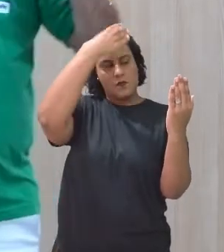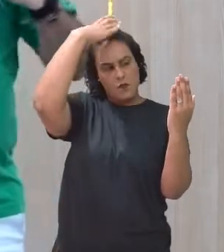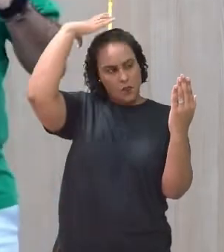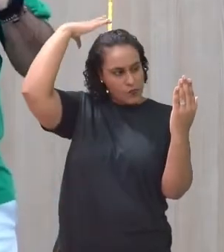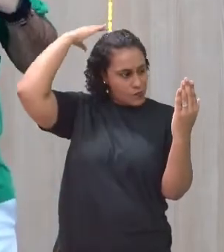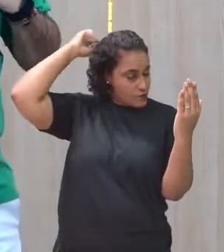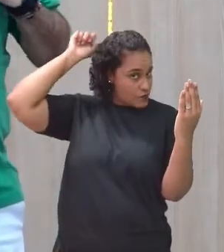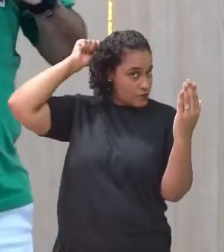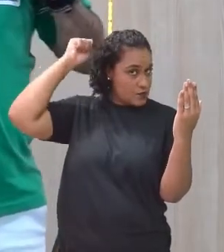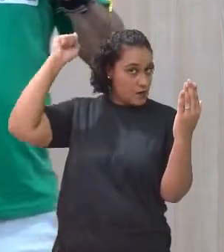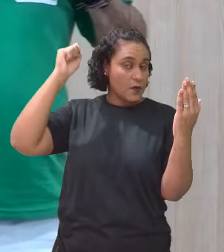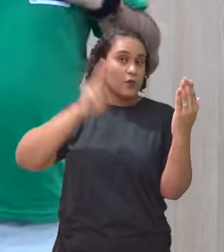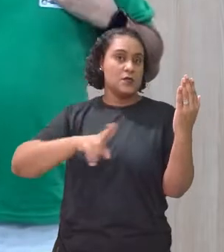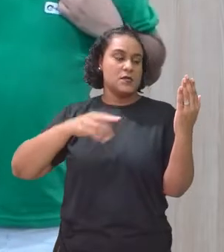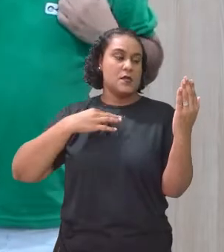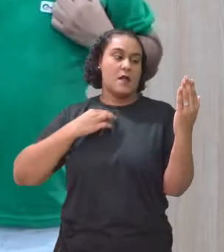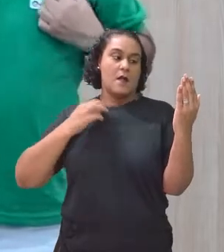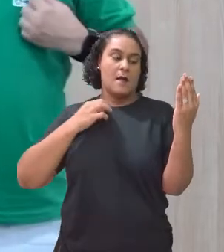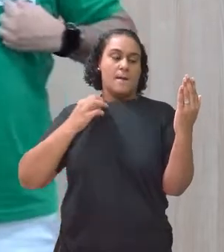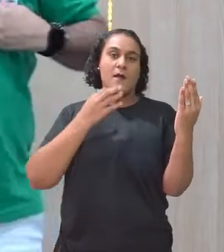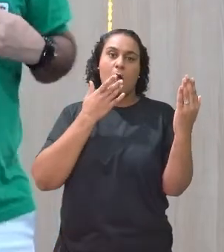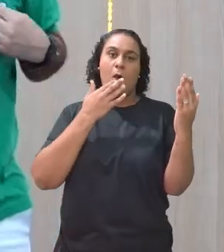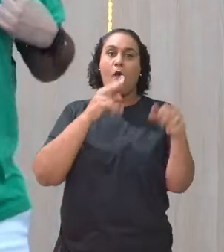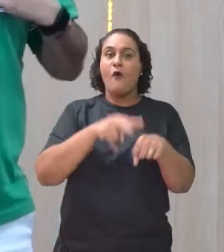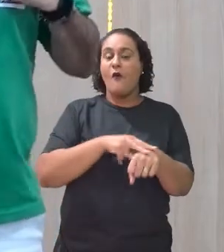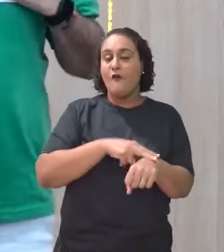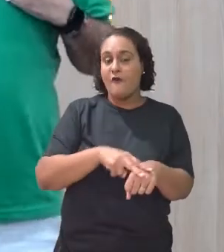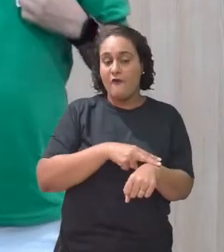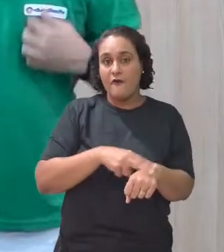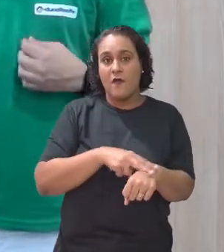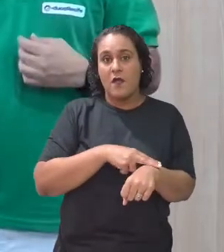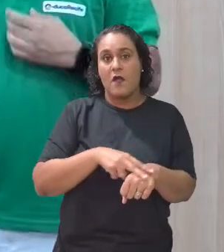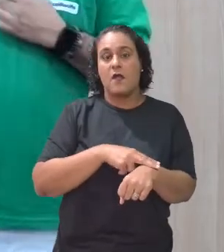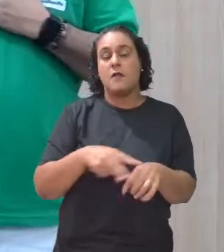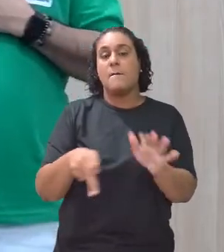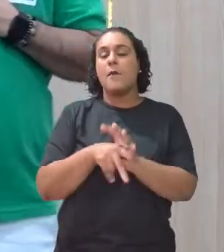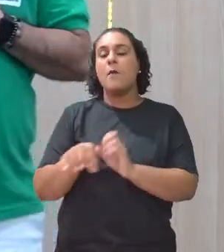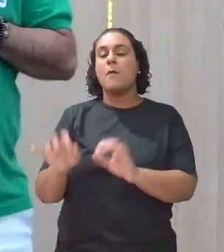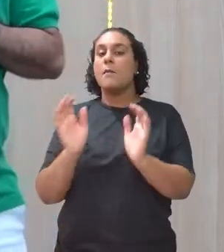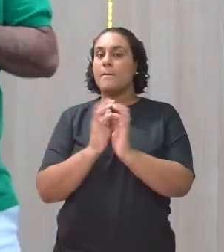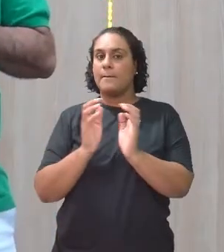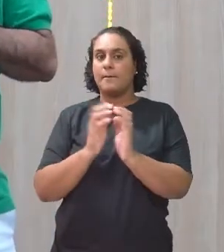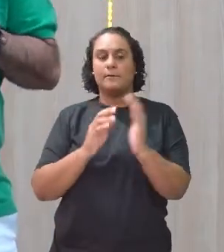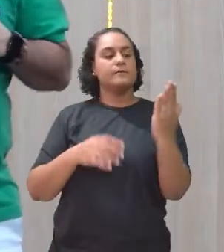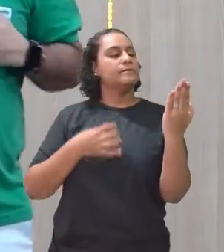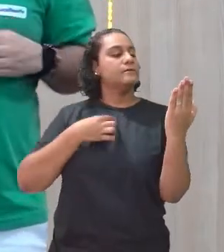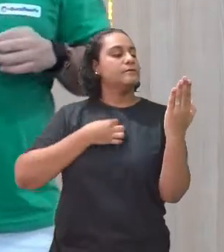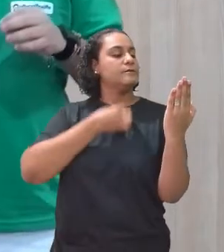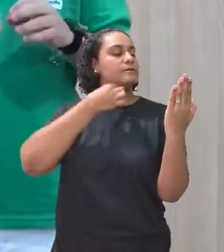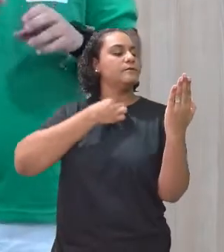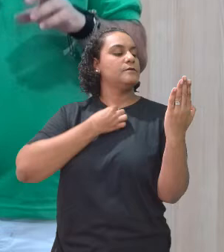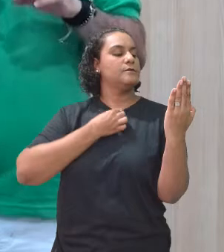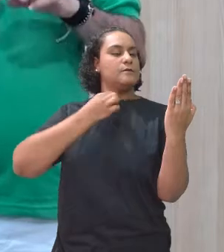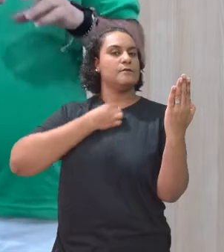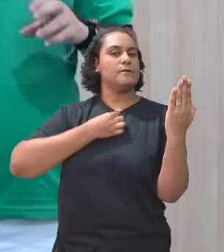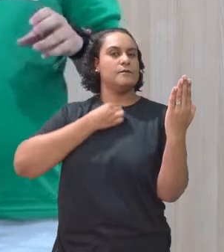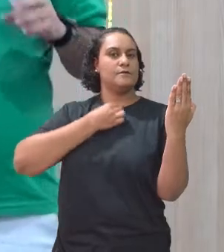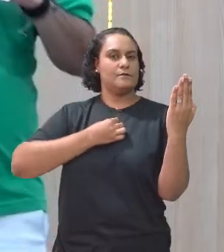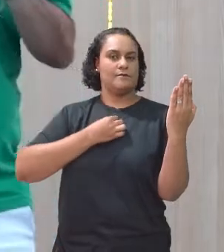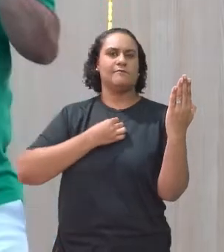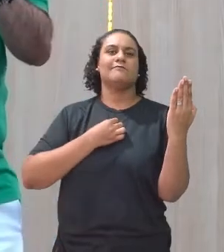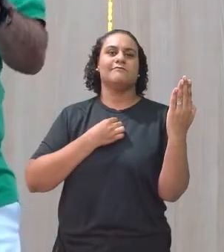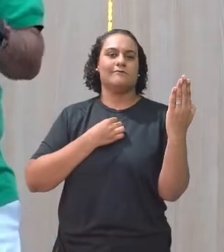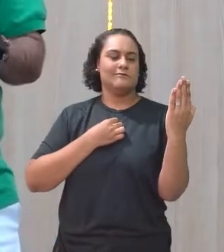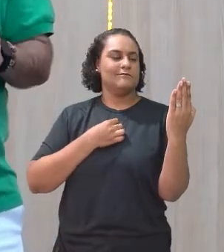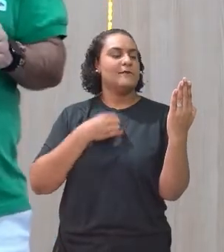bandana, usando a camisa verde da farda aqui do Educa Recife, microfonezinho de lapela. Então, mas